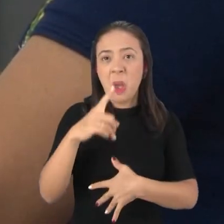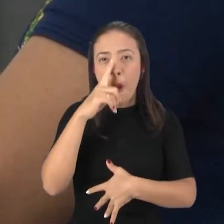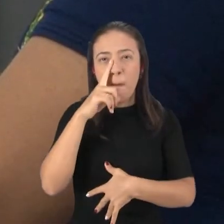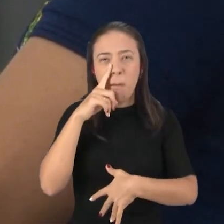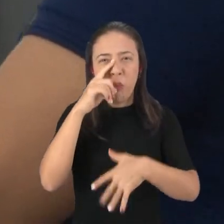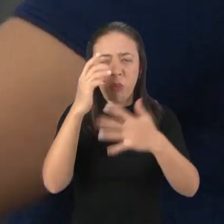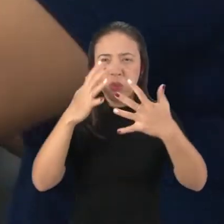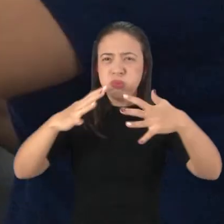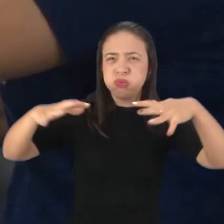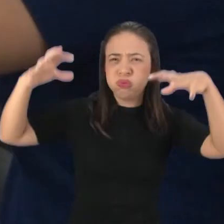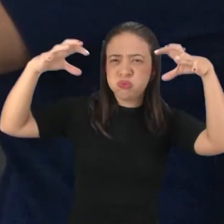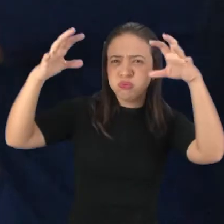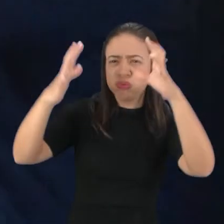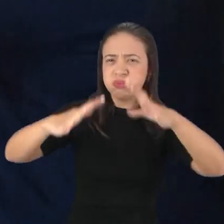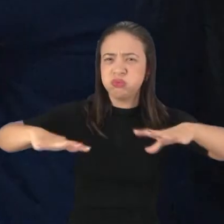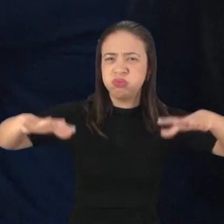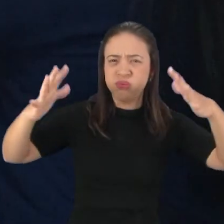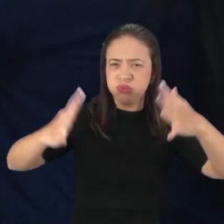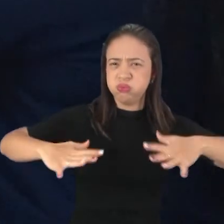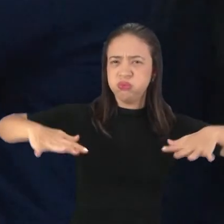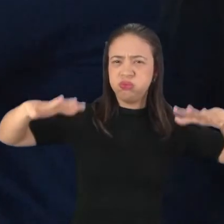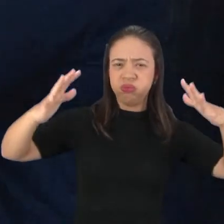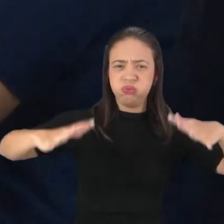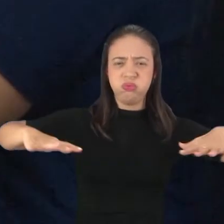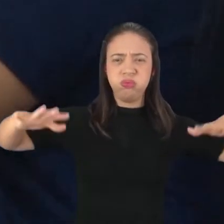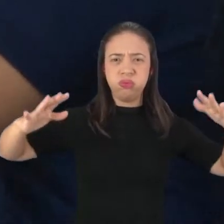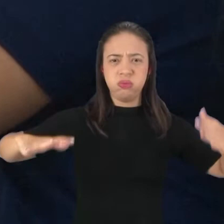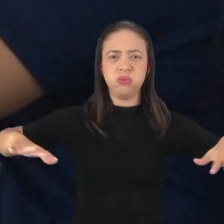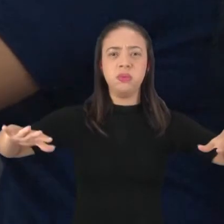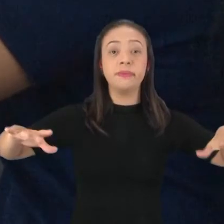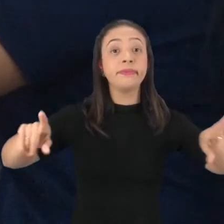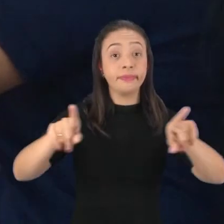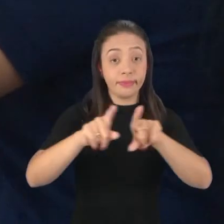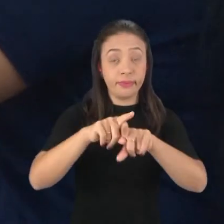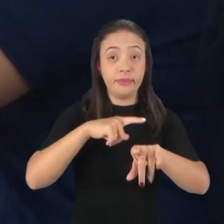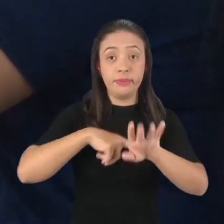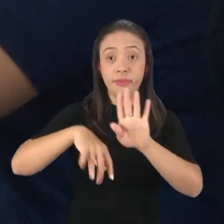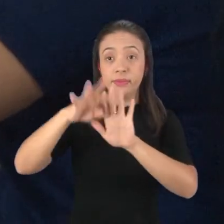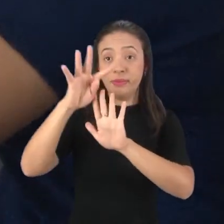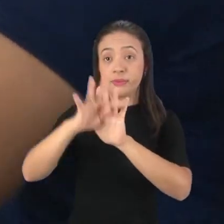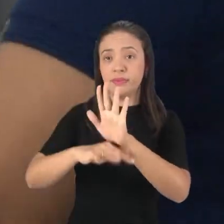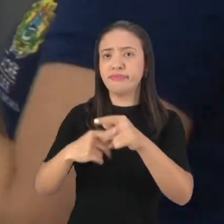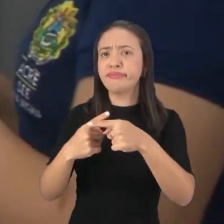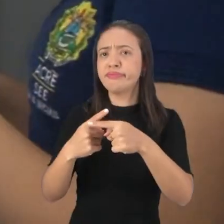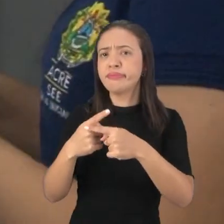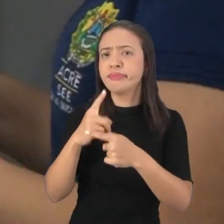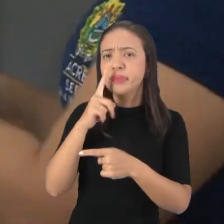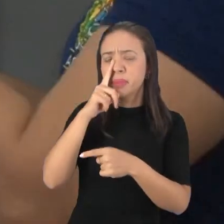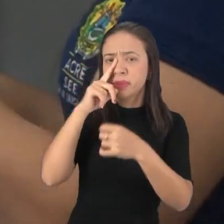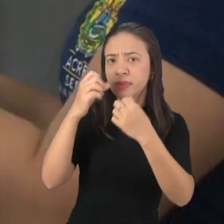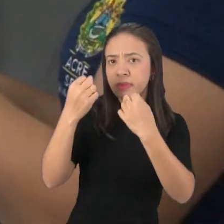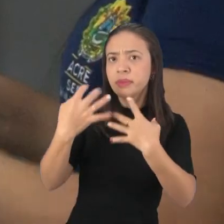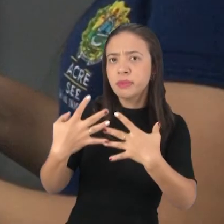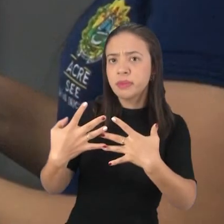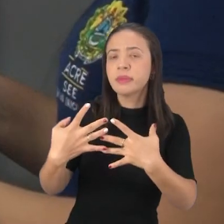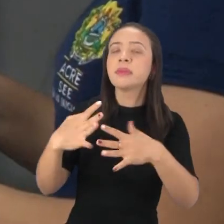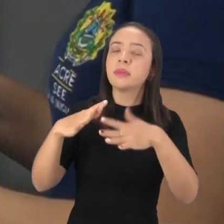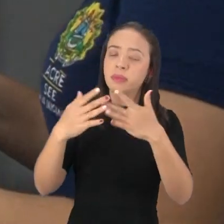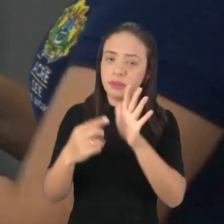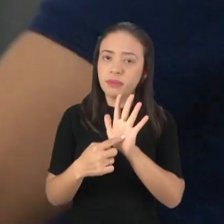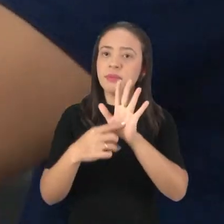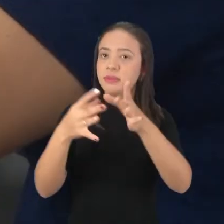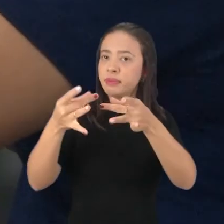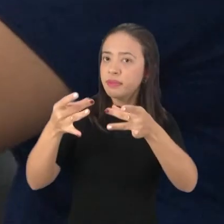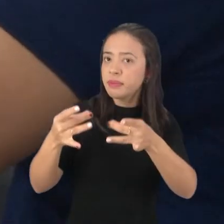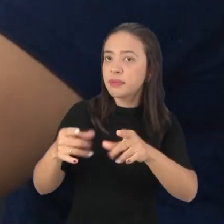perigosas tempestades. Realmente, ele fala que eles são grandes e ao decorrer do texto fala que porque eles são perigosos. Ele detalha isso,